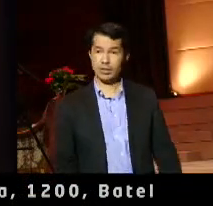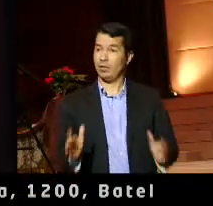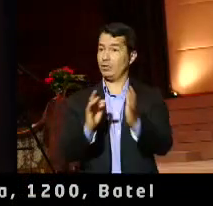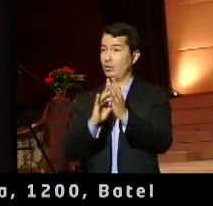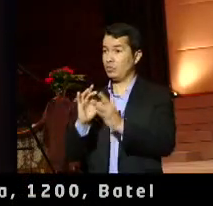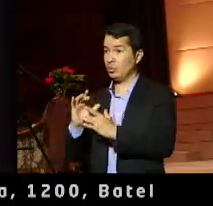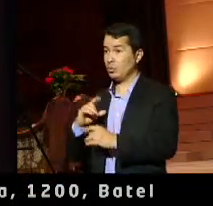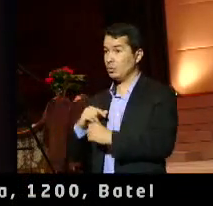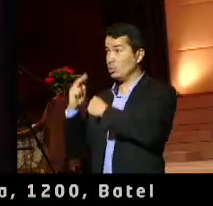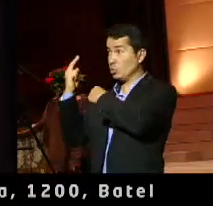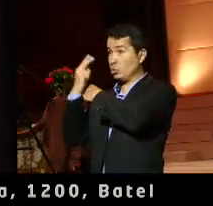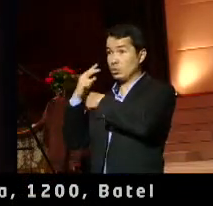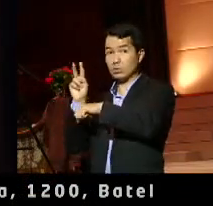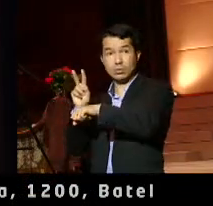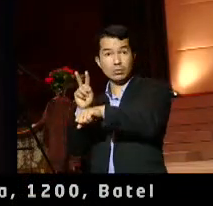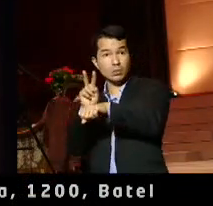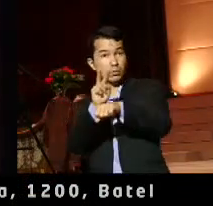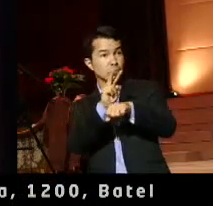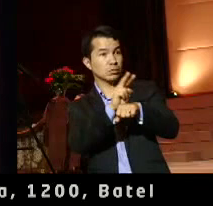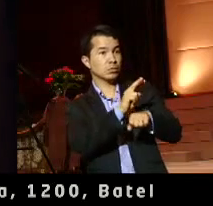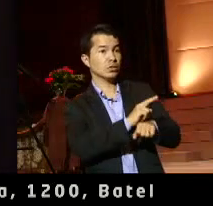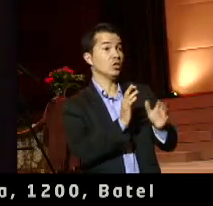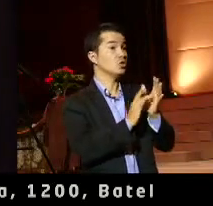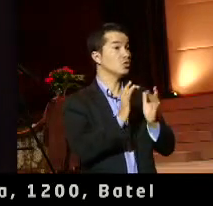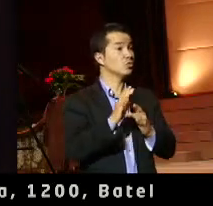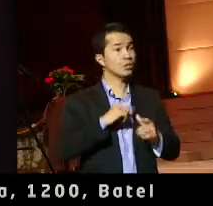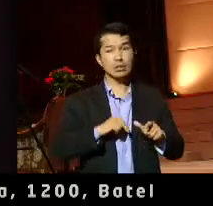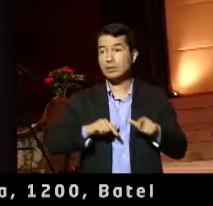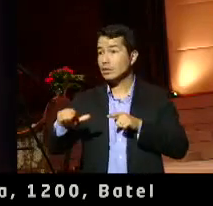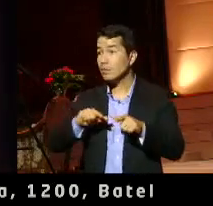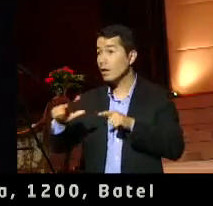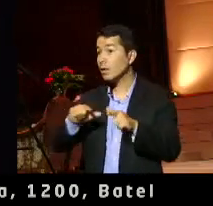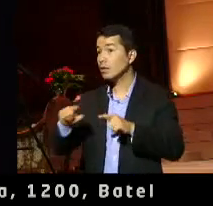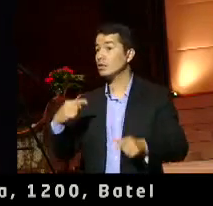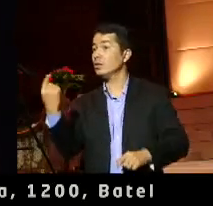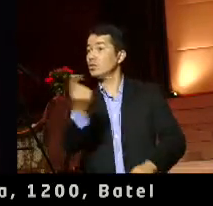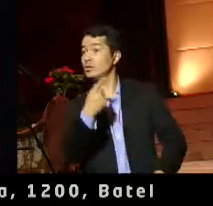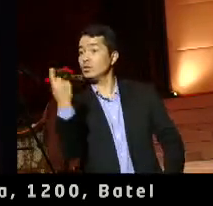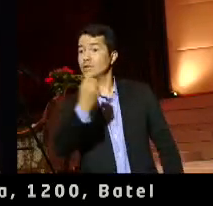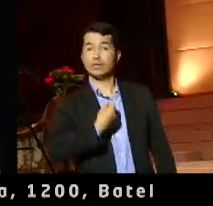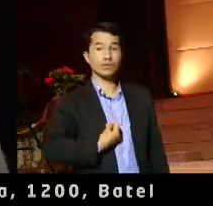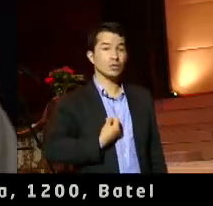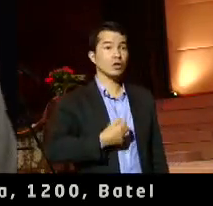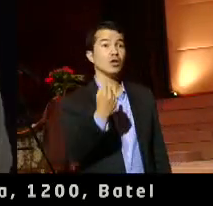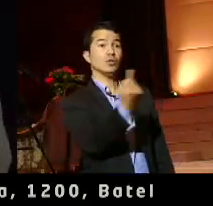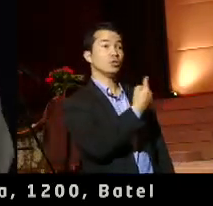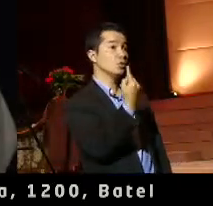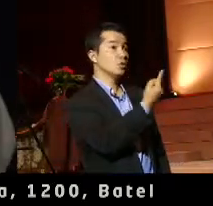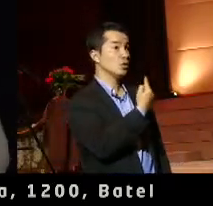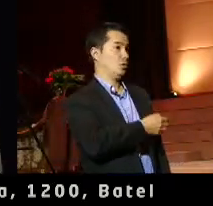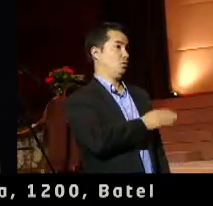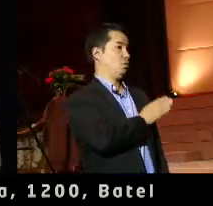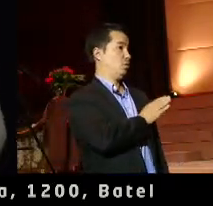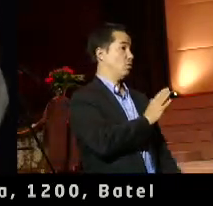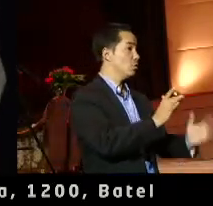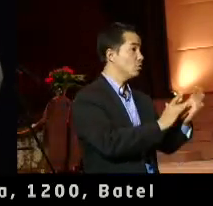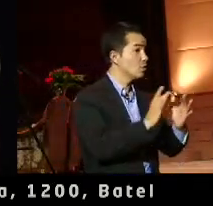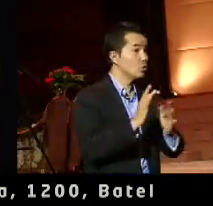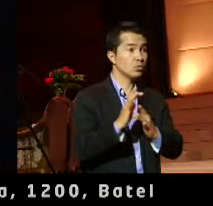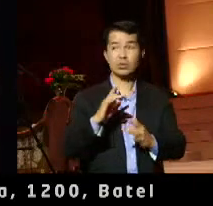significativa, trabalhando no teu coração e mandando um recado do seu